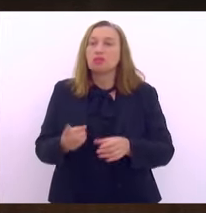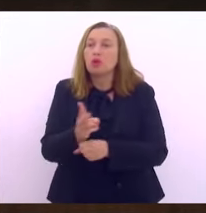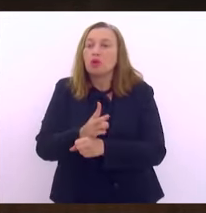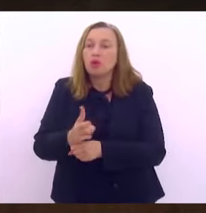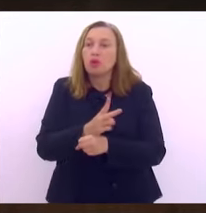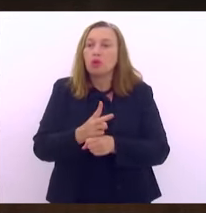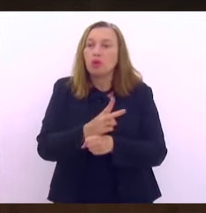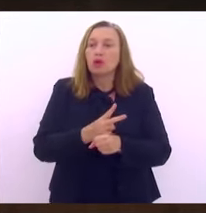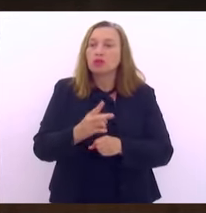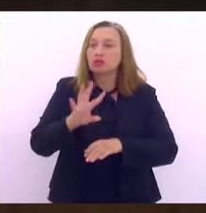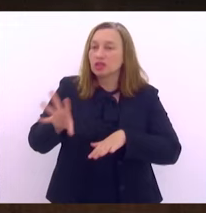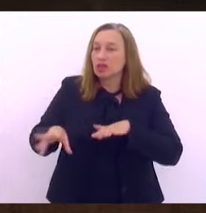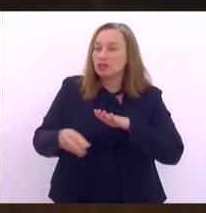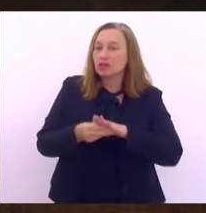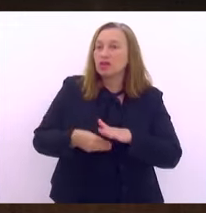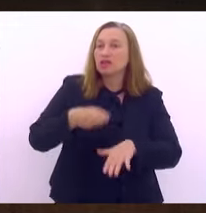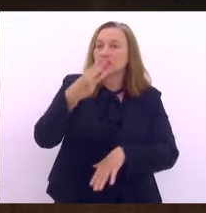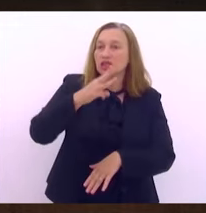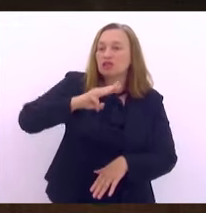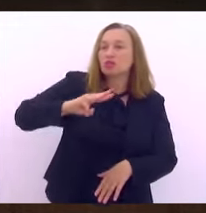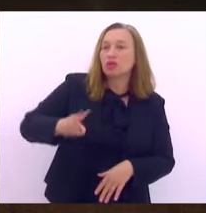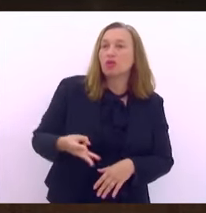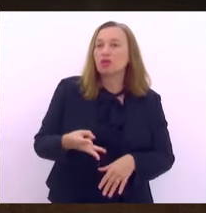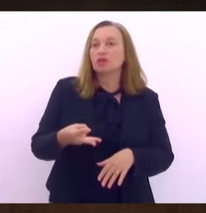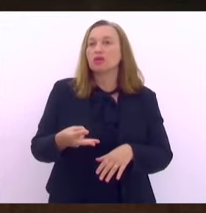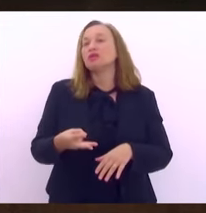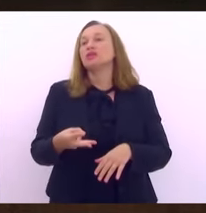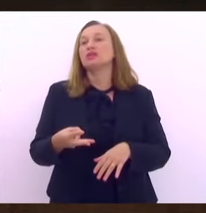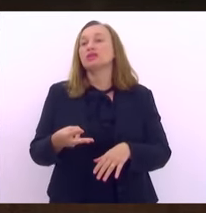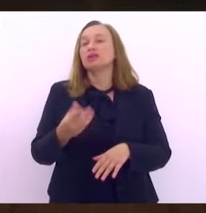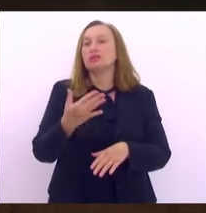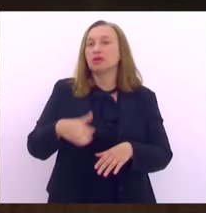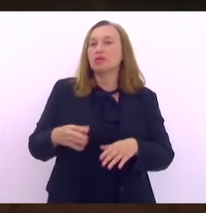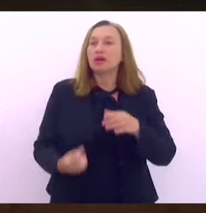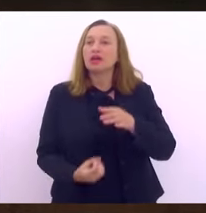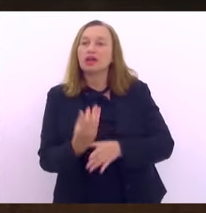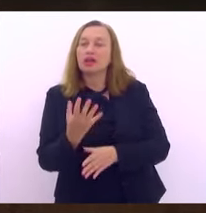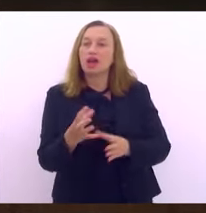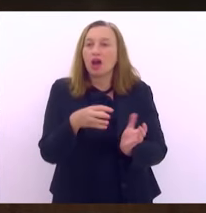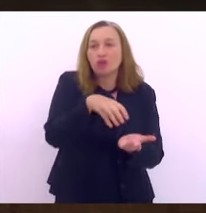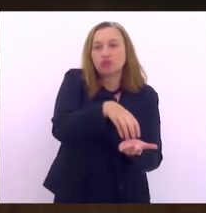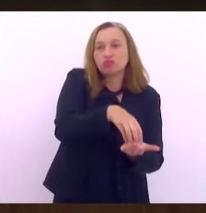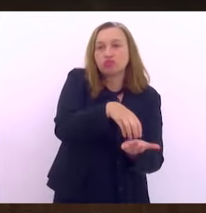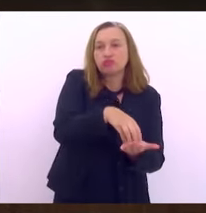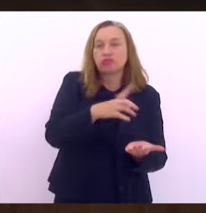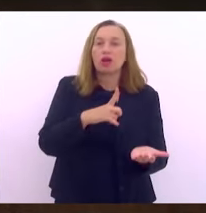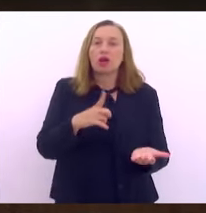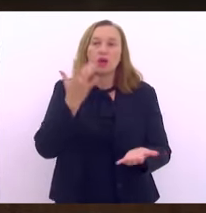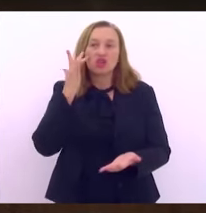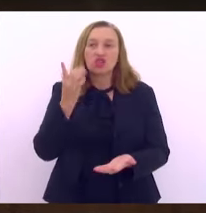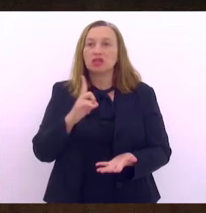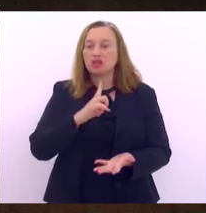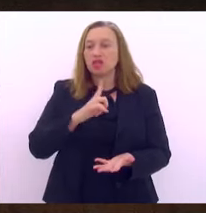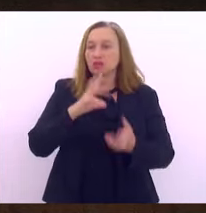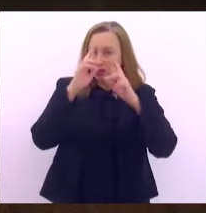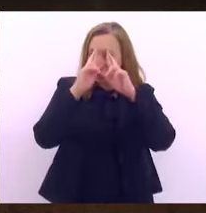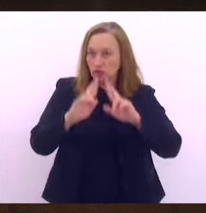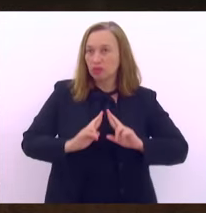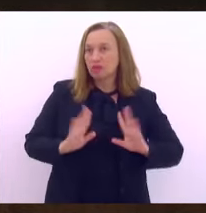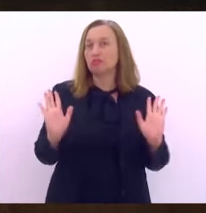federal Pazuello, com 3 milhões e meio para a construção de um centro. Logo, achei que teria um mínimo de